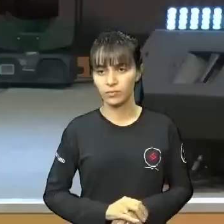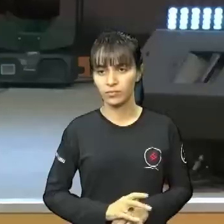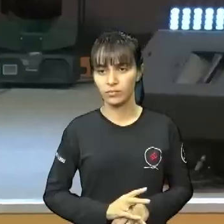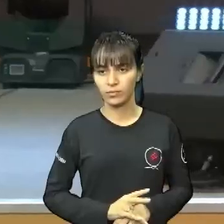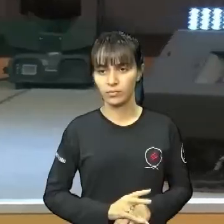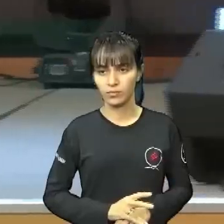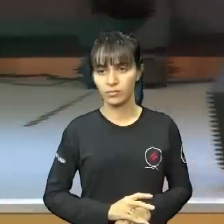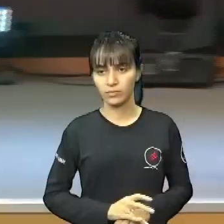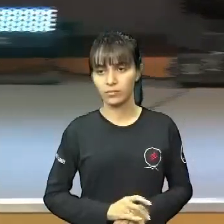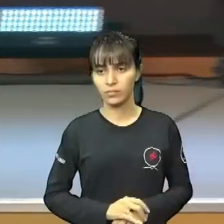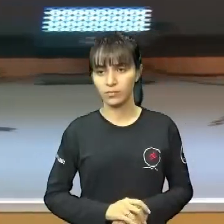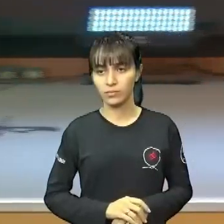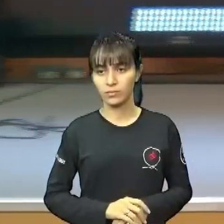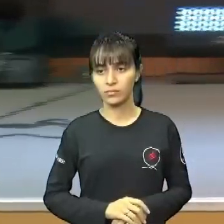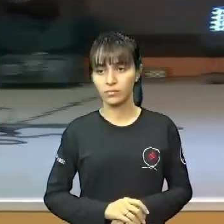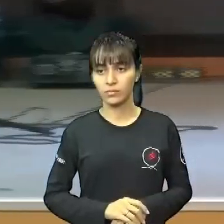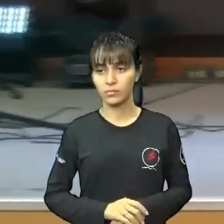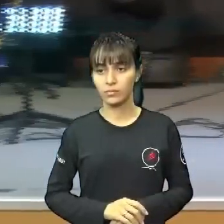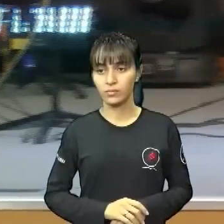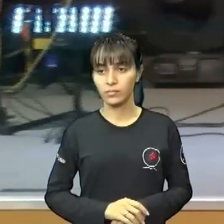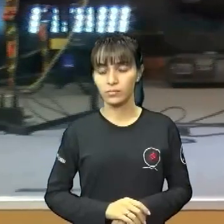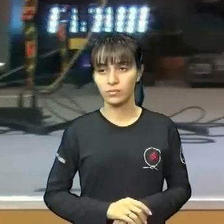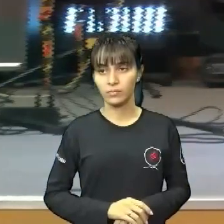eu saio do púlpito